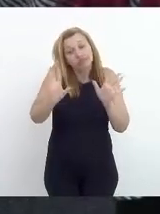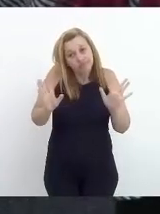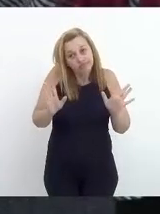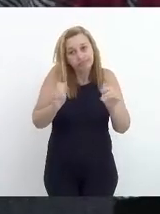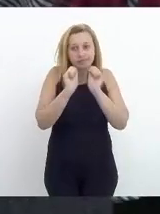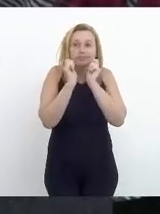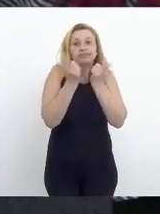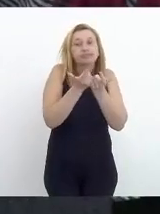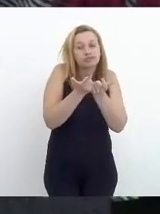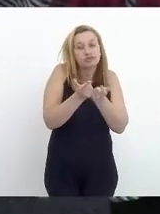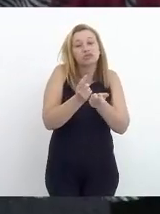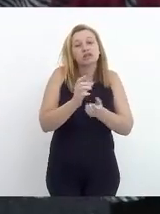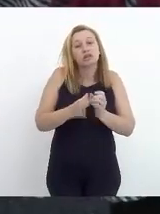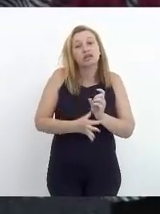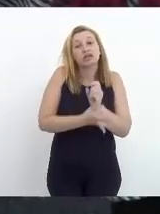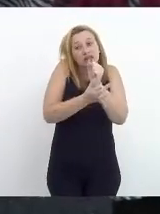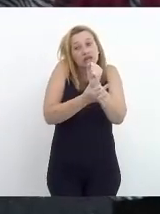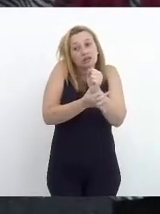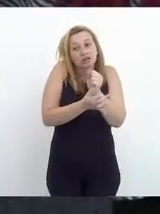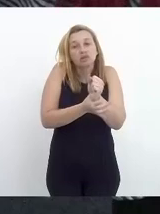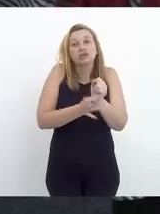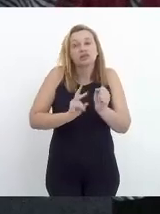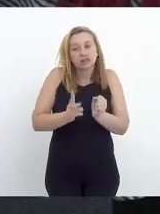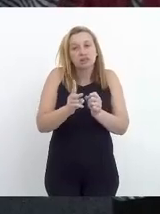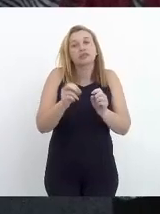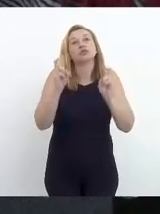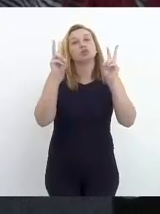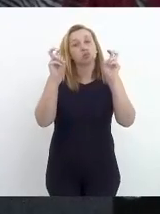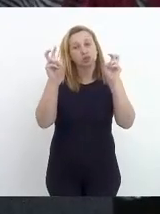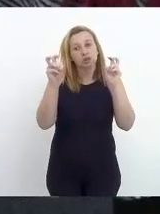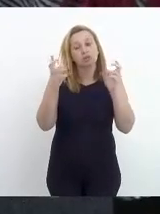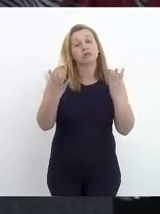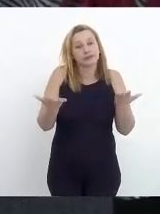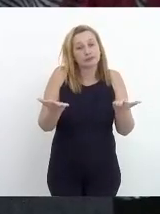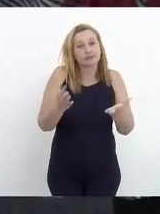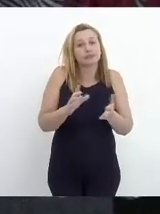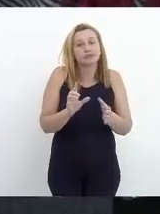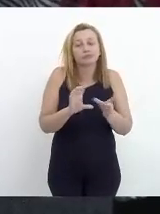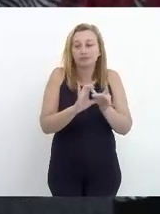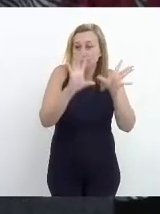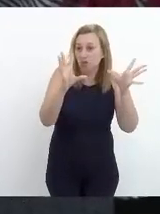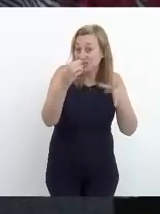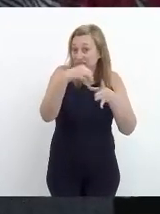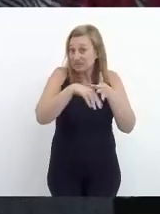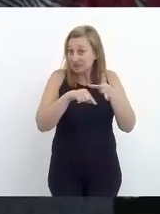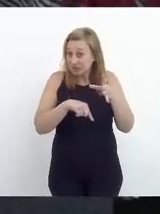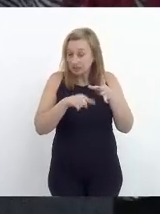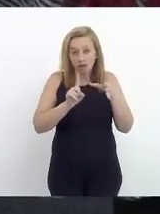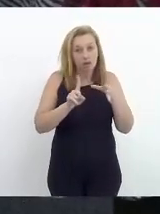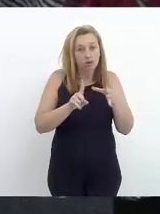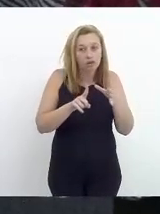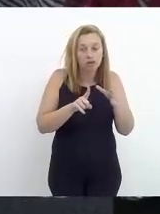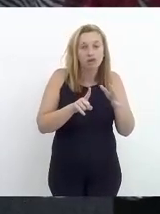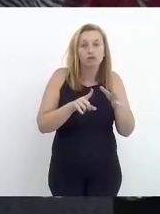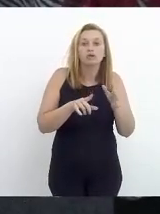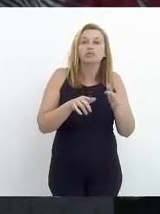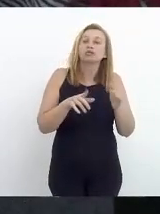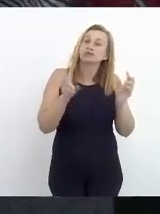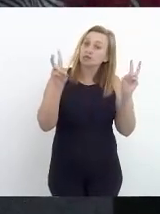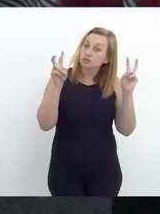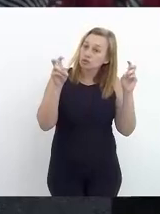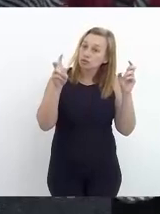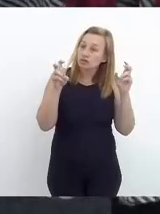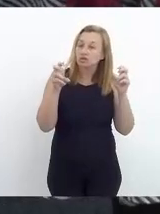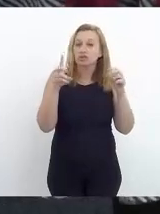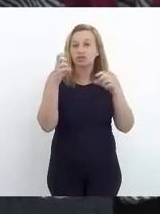Assembleia Legislativa tem assegurado isso o tempo todo em torno desse tema. A ressalva que faço não é a democracia interna aqui, não. É que eu acho que, dada a complexidade desses temas,